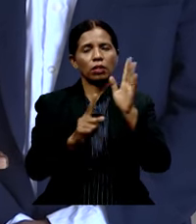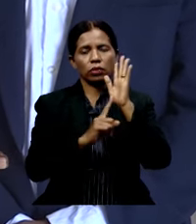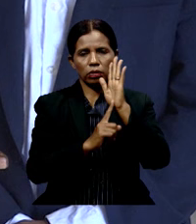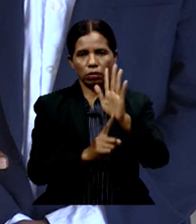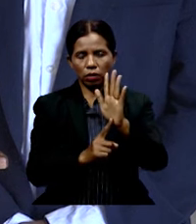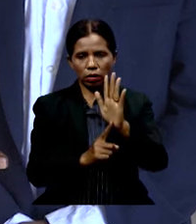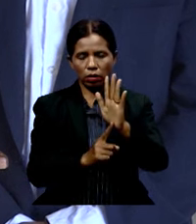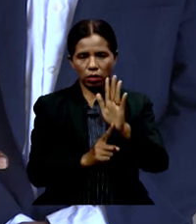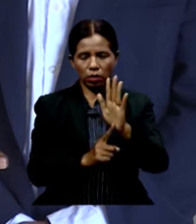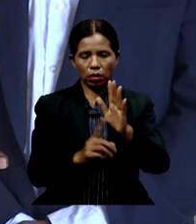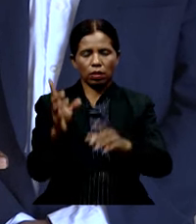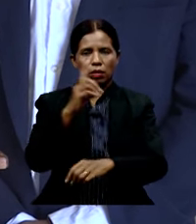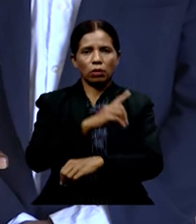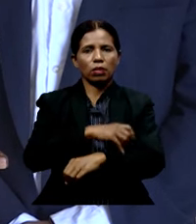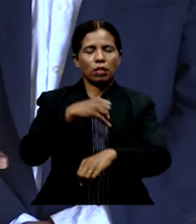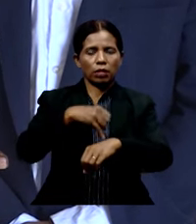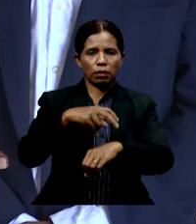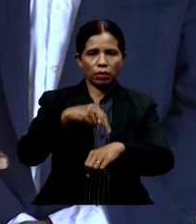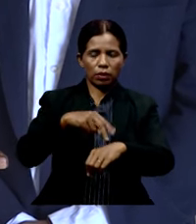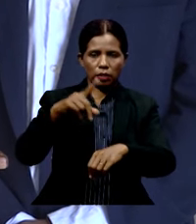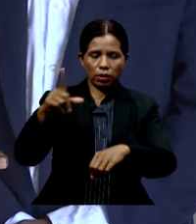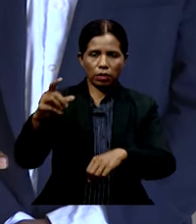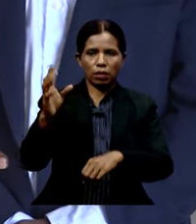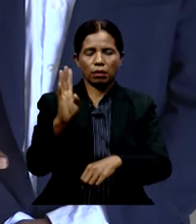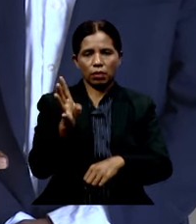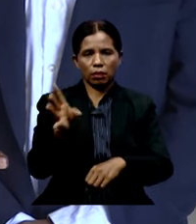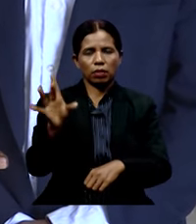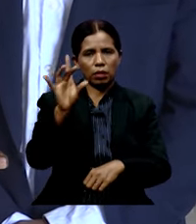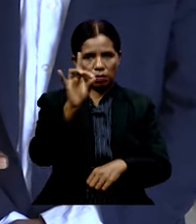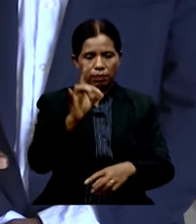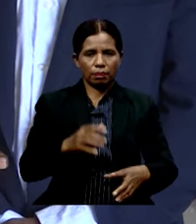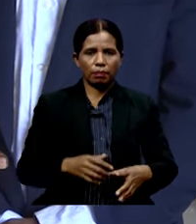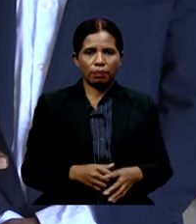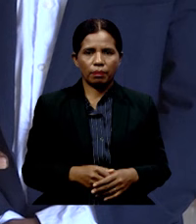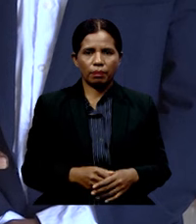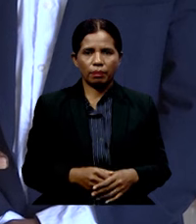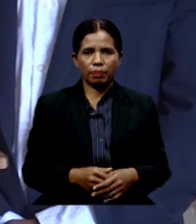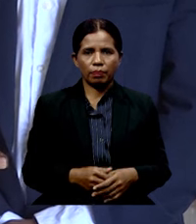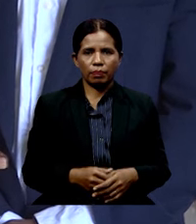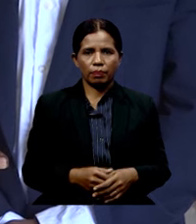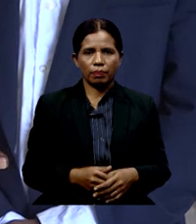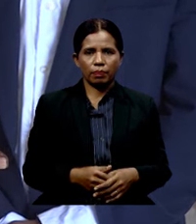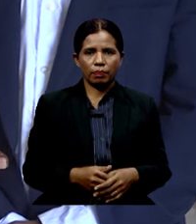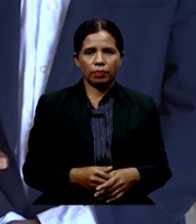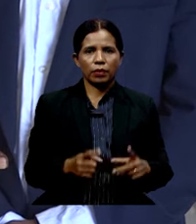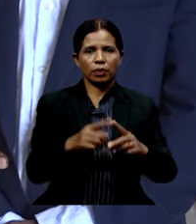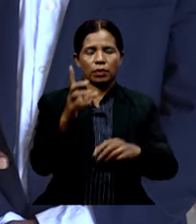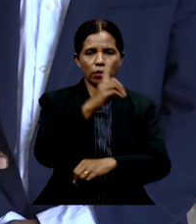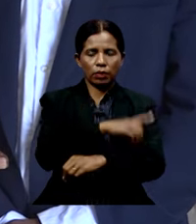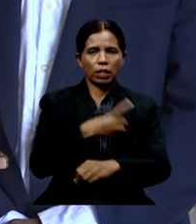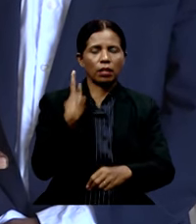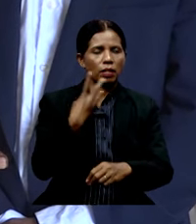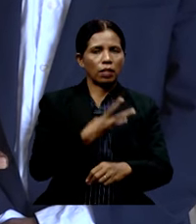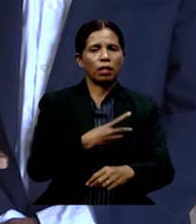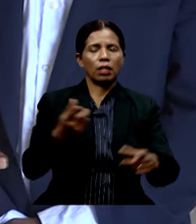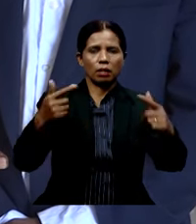loron proclamação independência ba hatun loresin walu e ohin ami